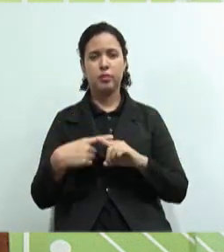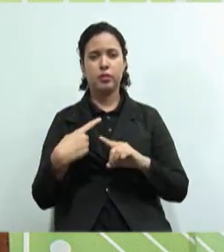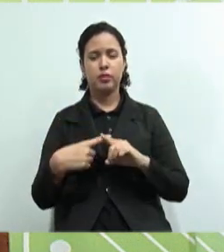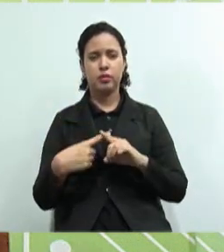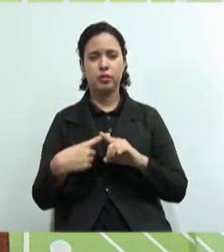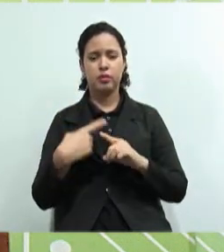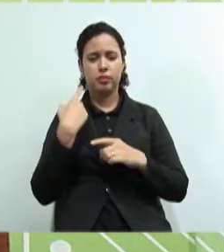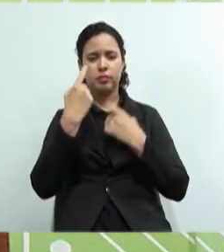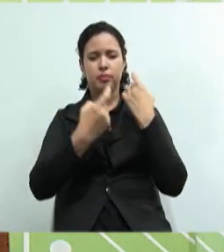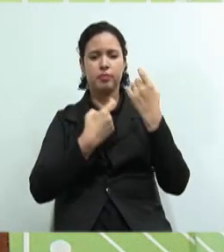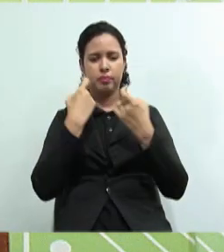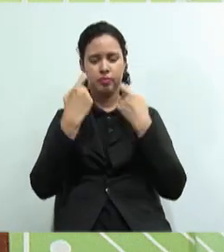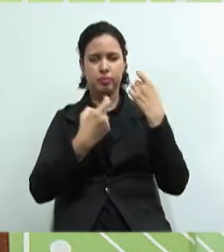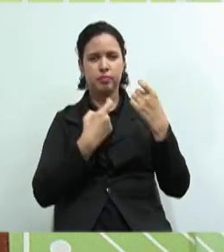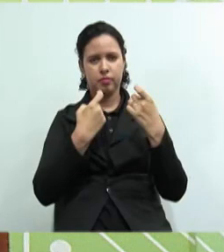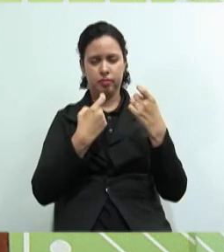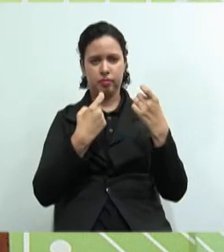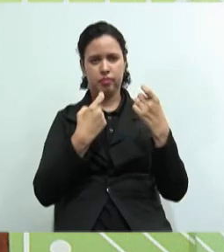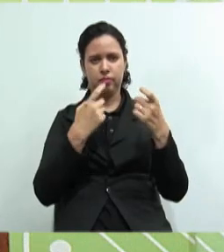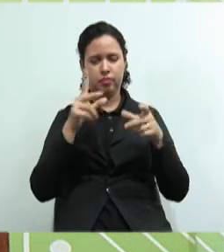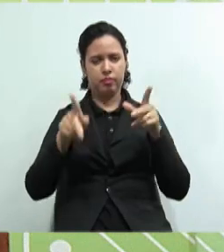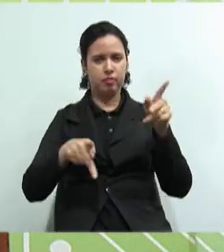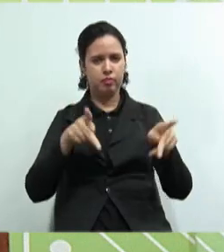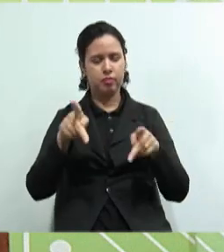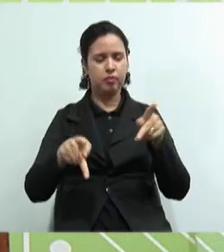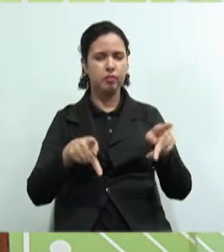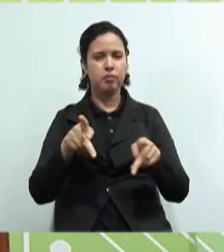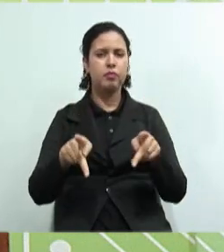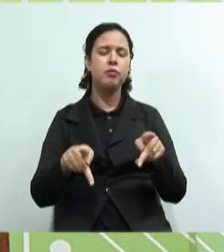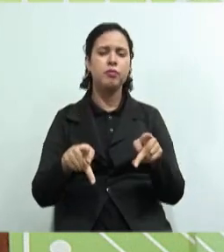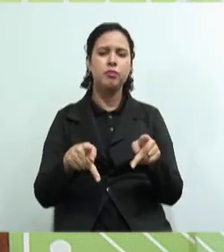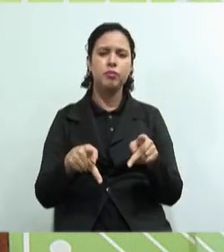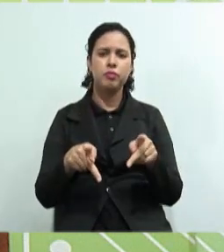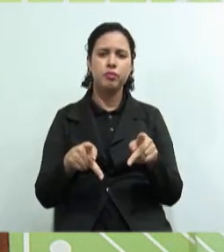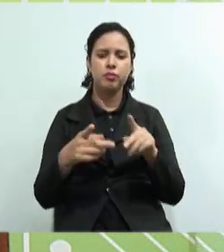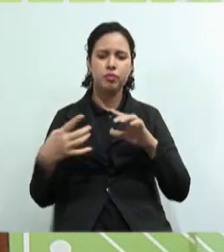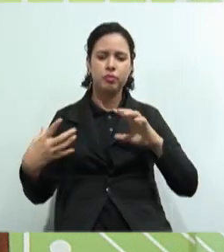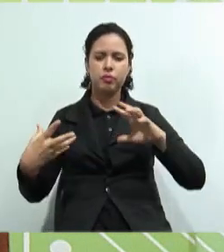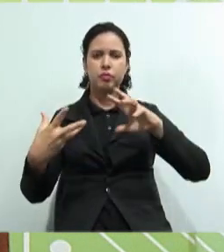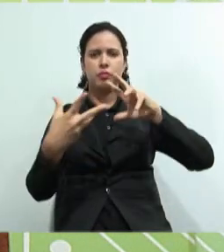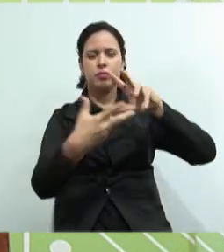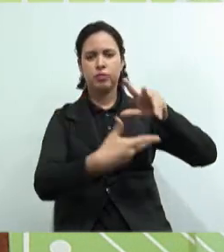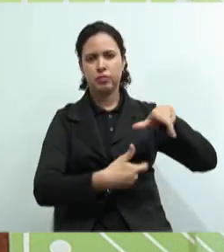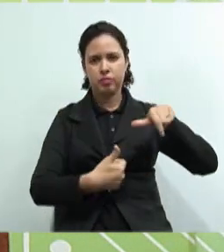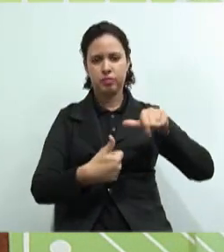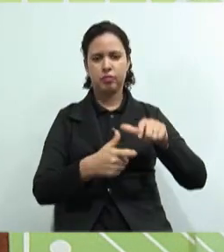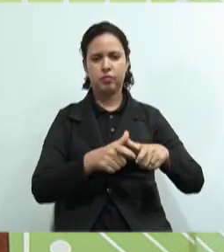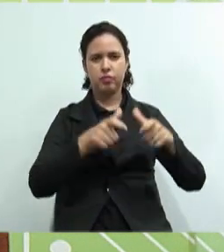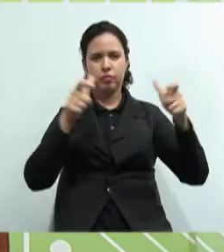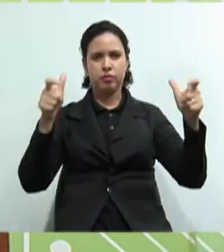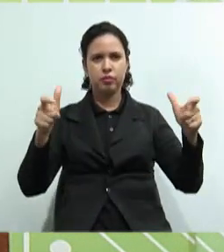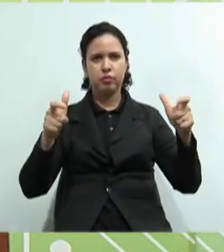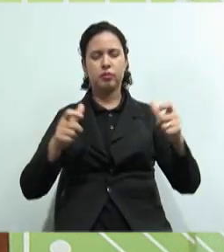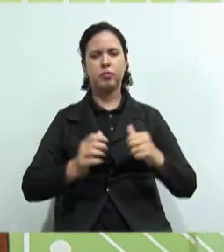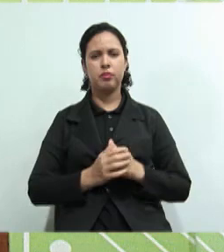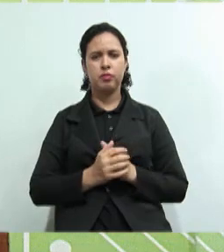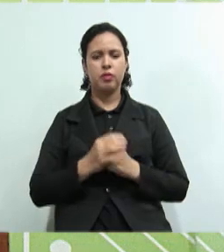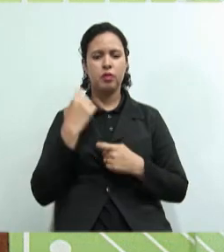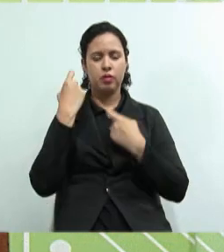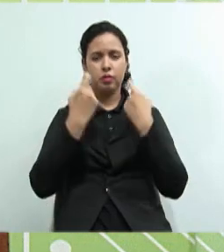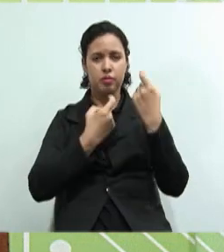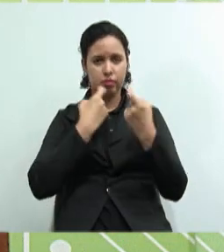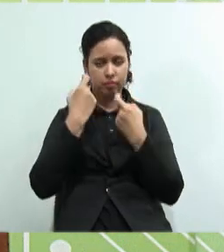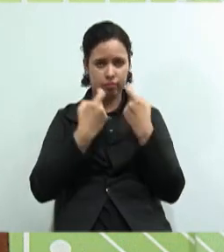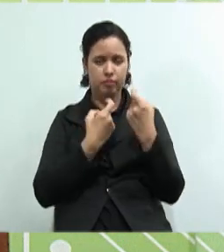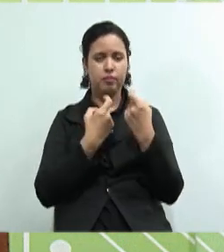dessa preocupação da população humana, né, no mundo inteiro, esse crescente tópico que é preocupar-se com a justiça